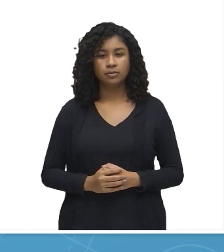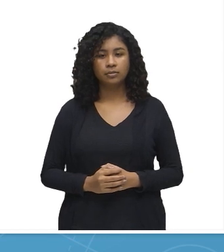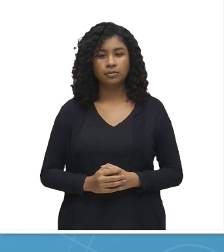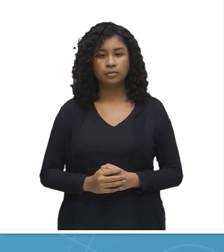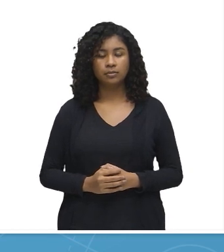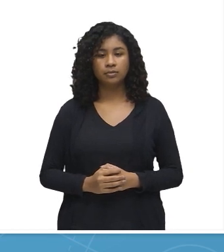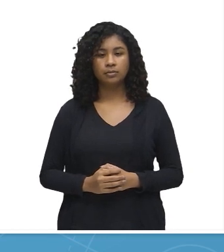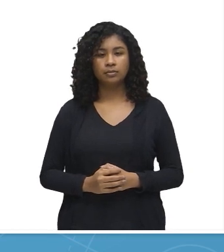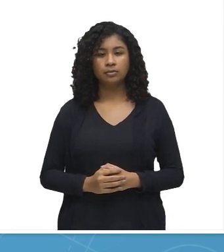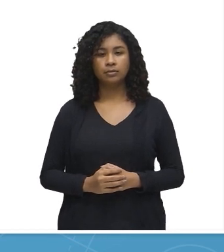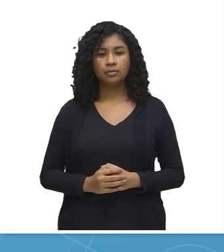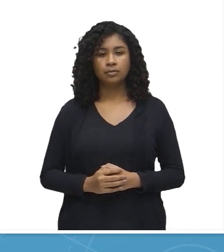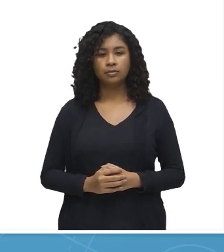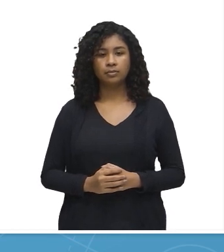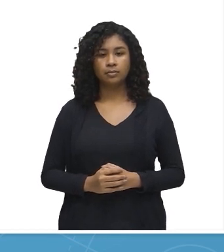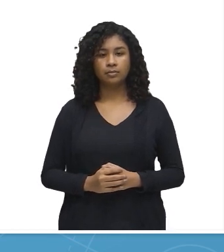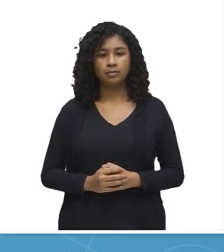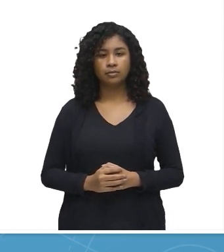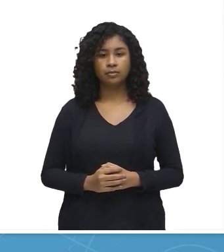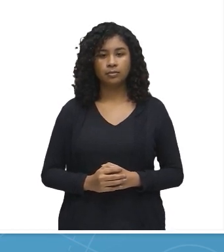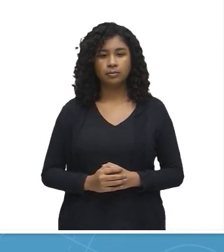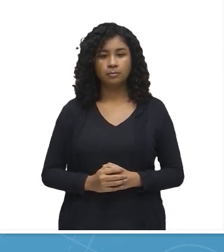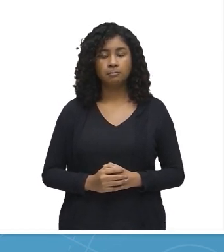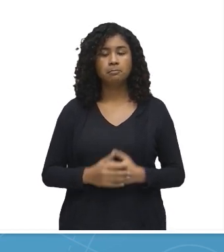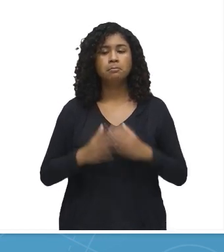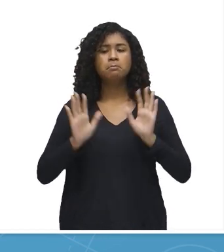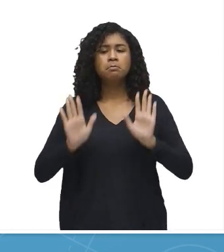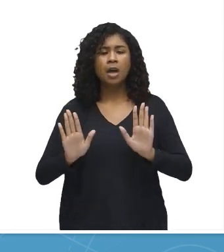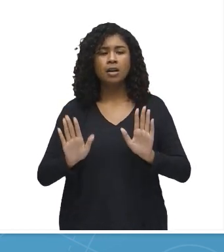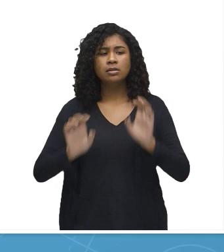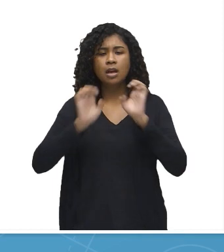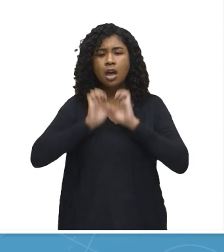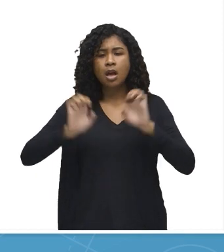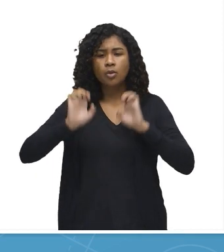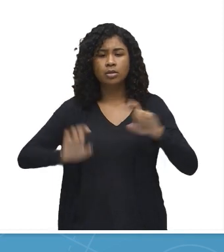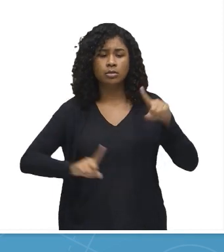Vamos identificar quais são as equações do segundo grau. Então vejam só.